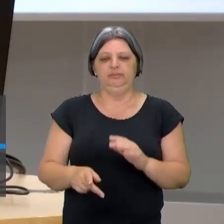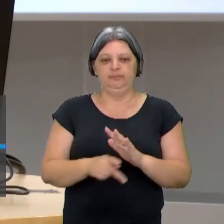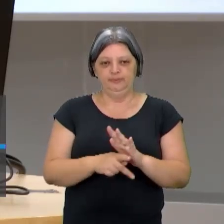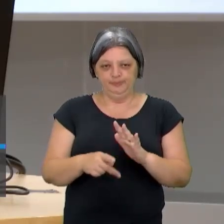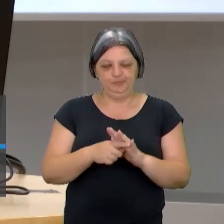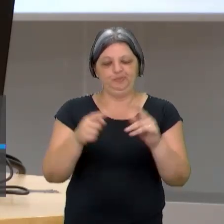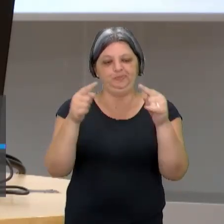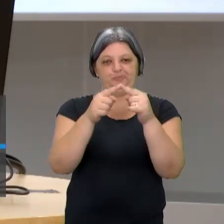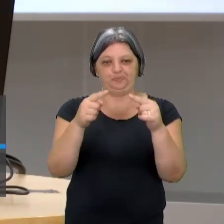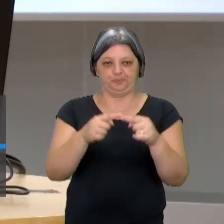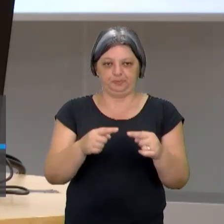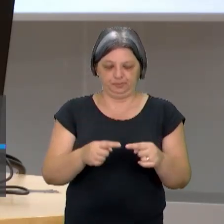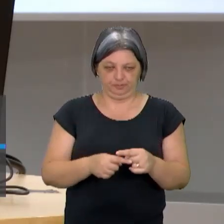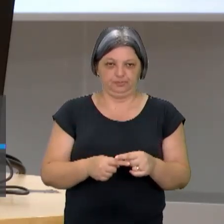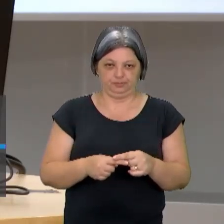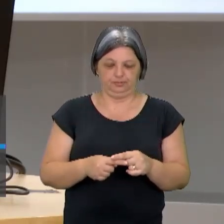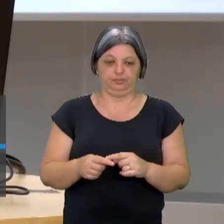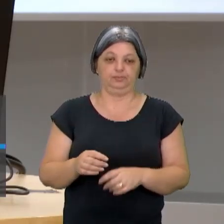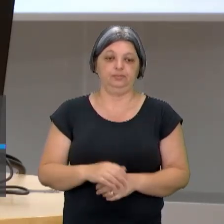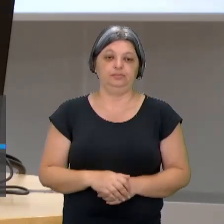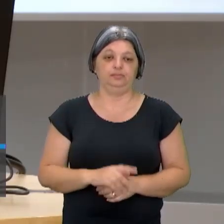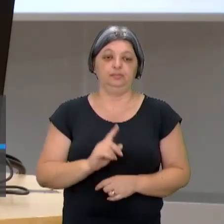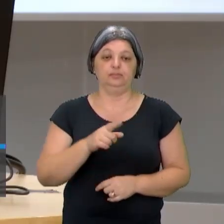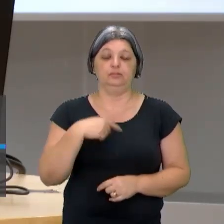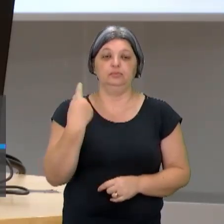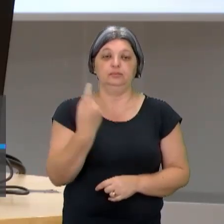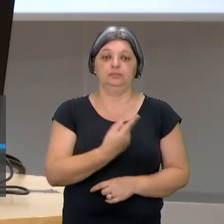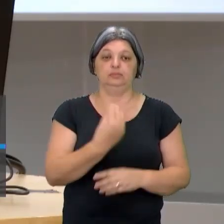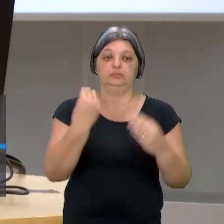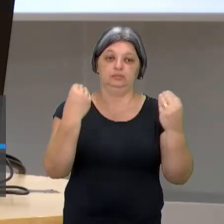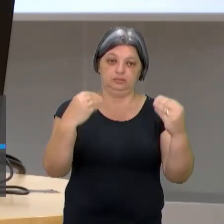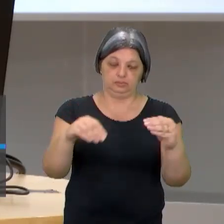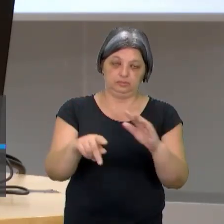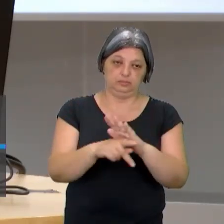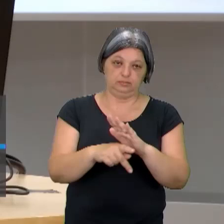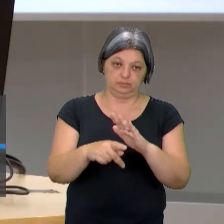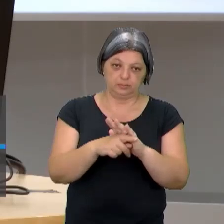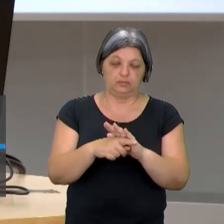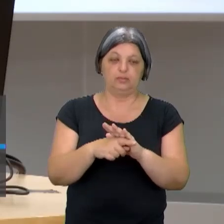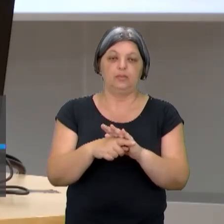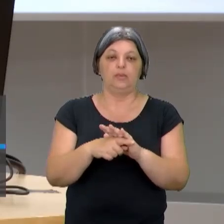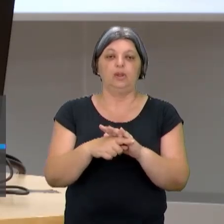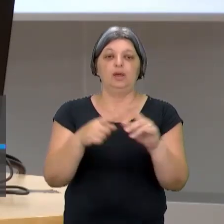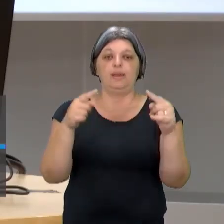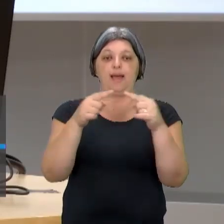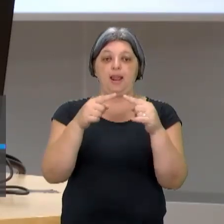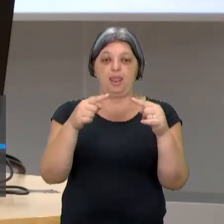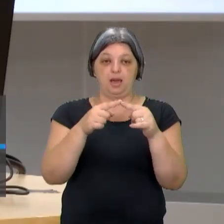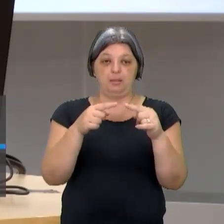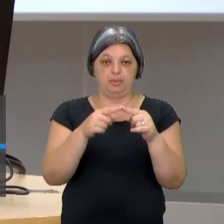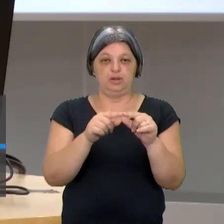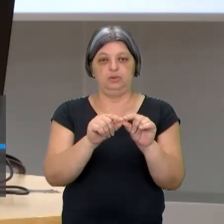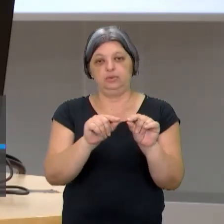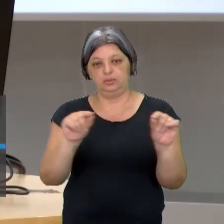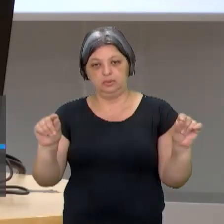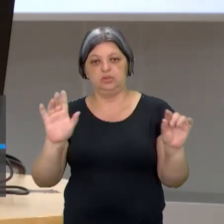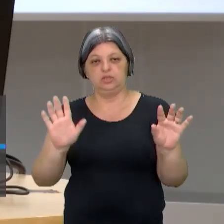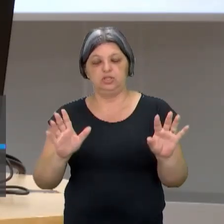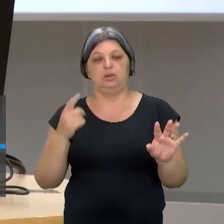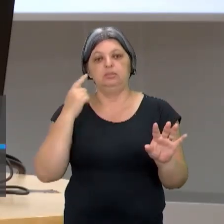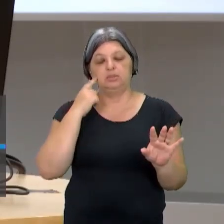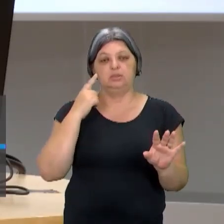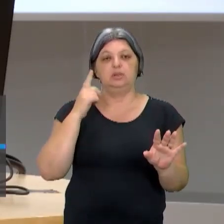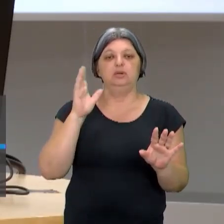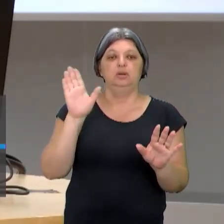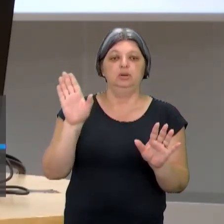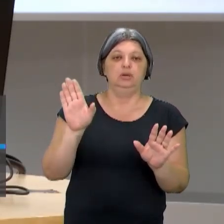vertical. O nosso gabarito aqui, a gente colocou o alinhamento horizontal, porque a gente considerou que o professor já é de projeto de vida, então ele